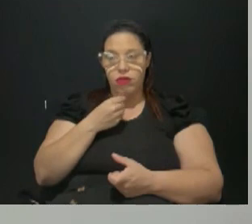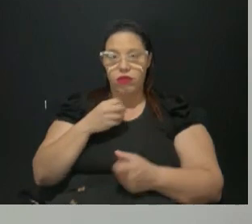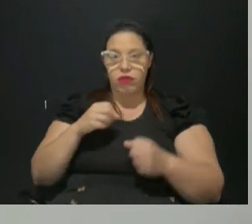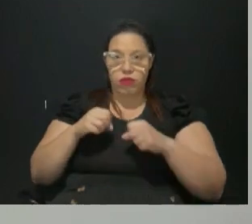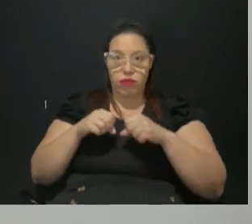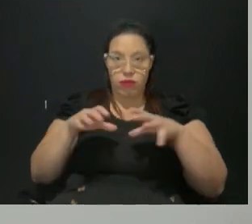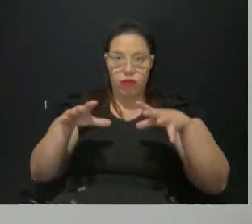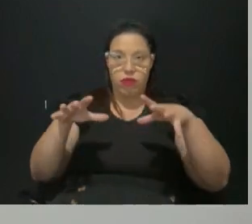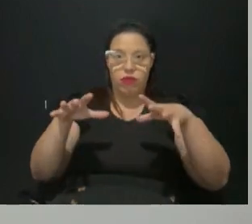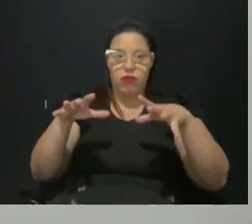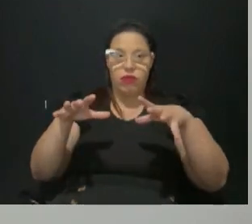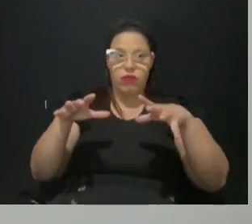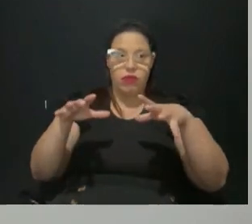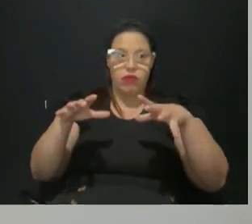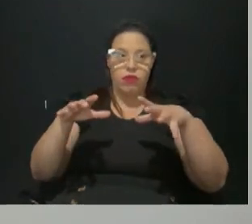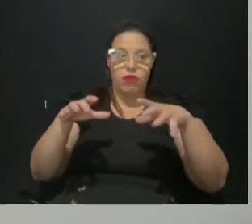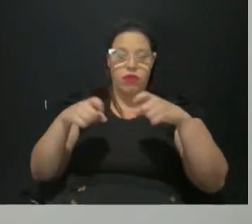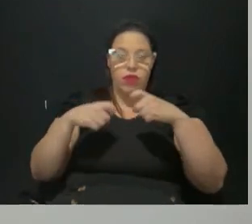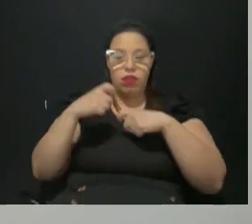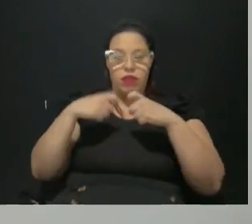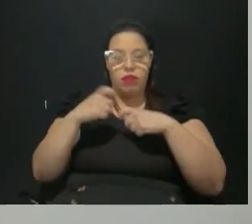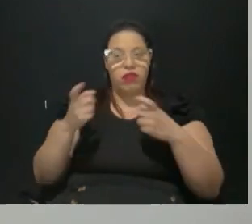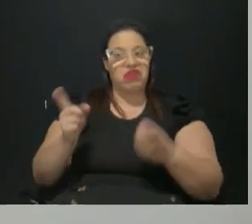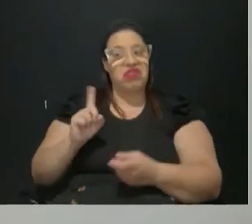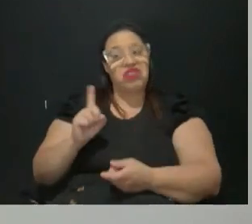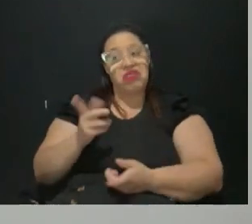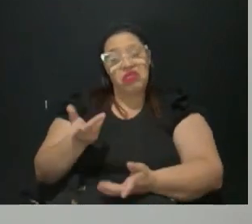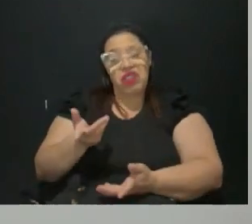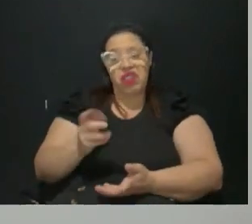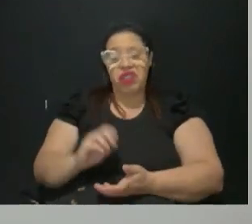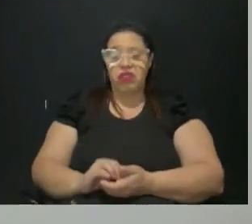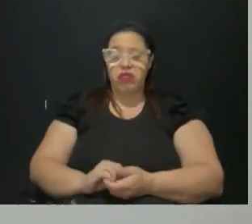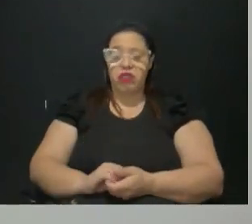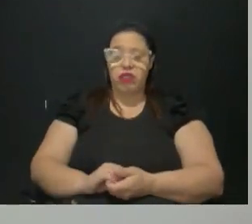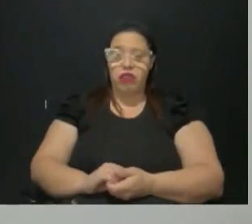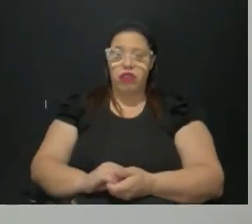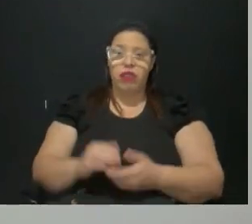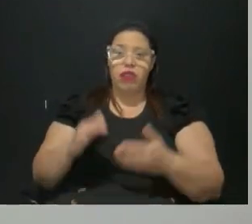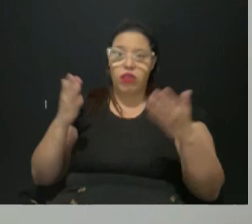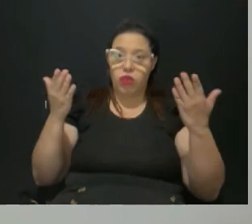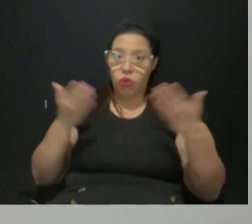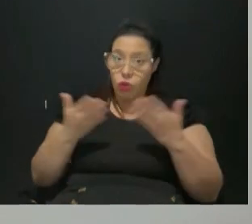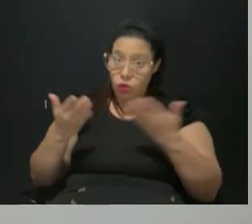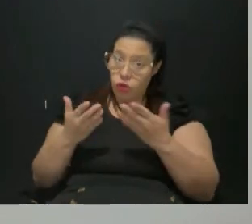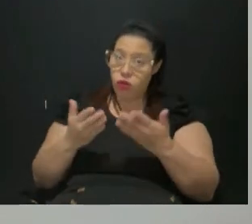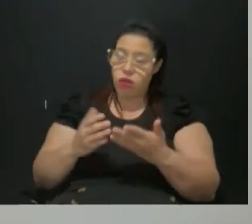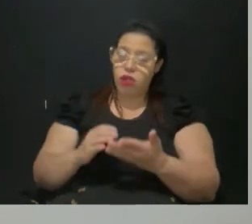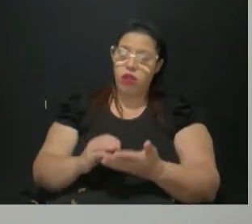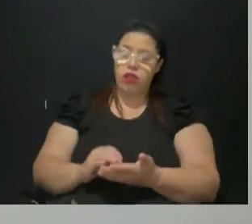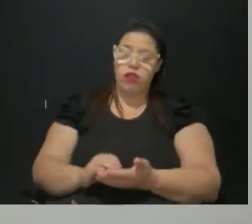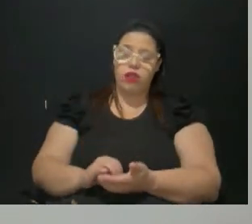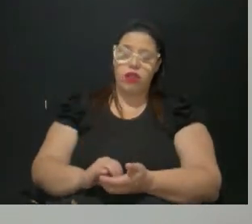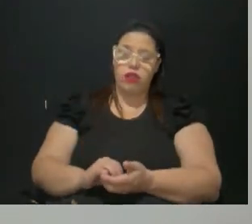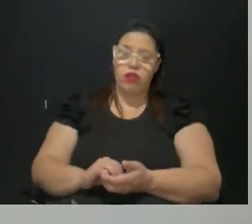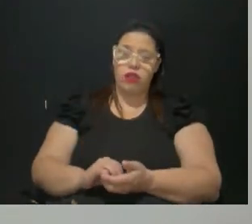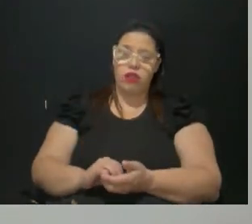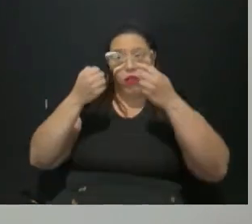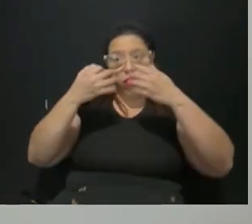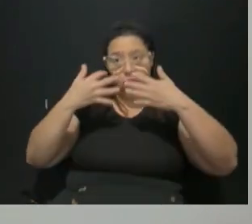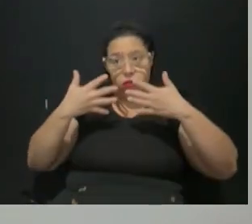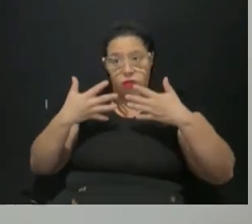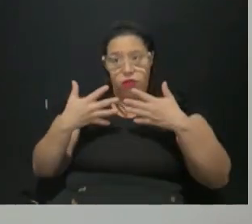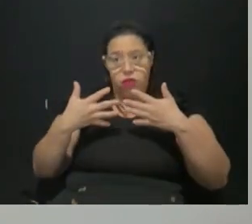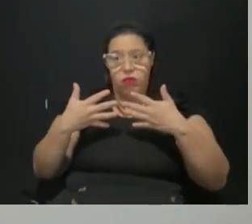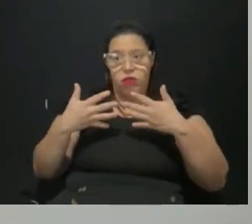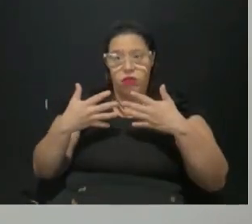uma infecção sexualmente transmissível, apesar de não ser, tá? E atualmente as orientações